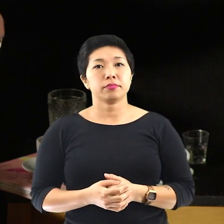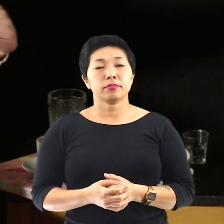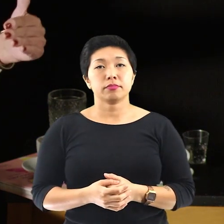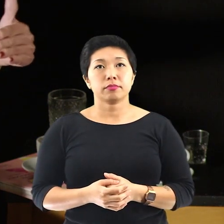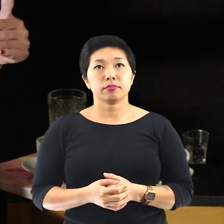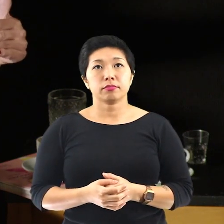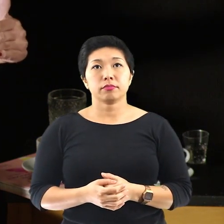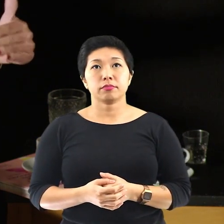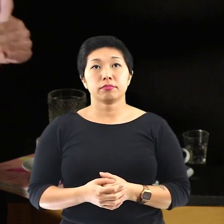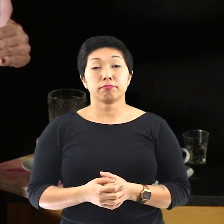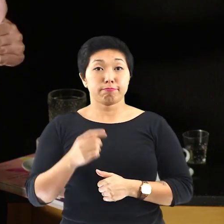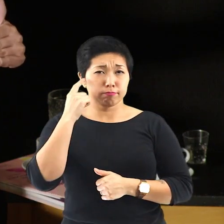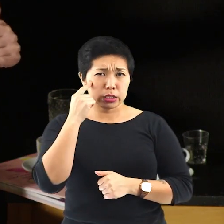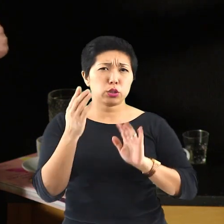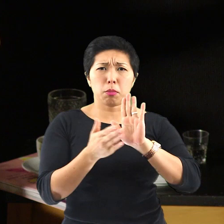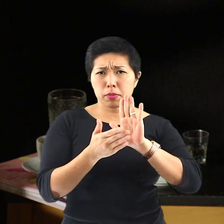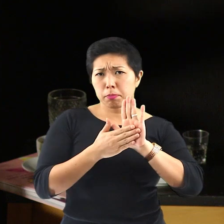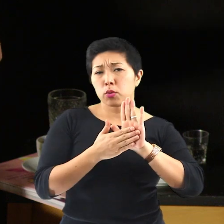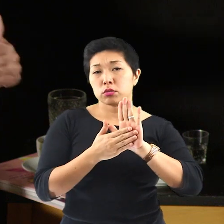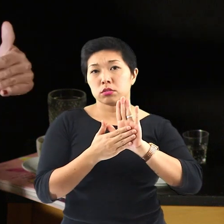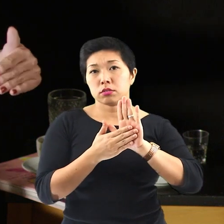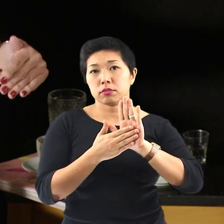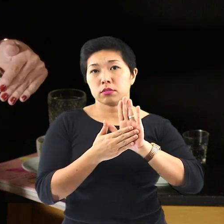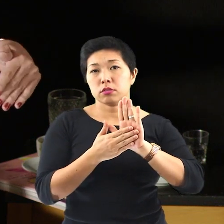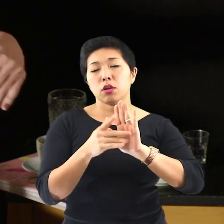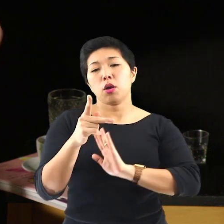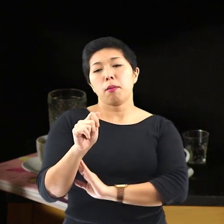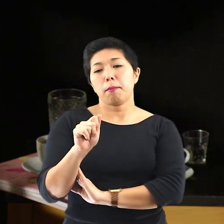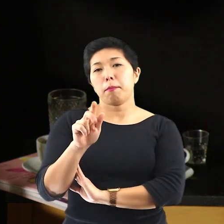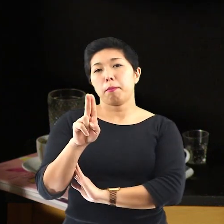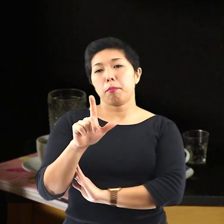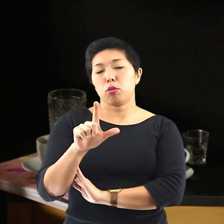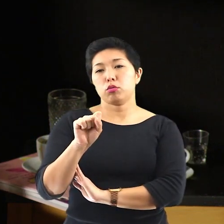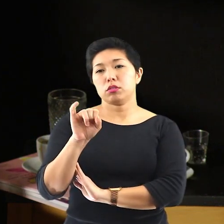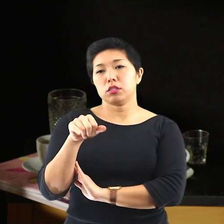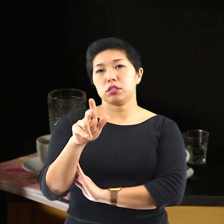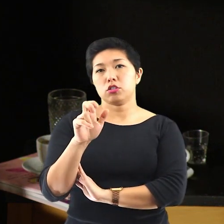né, de acordo com o princípio do Paul Singer, assim,